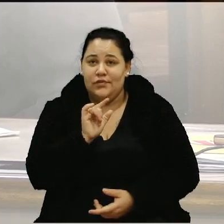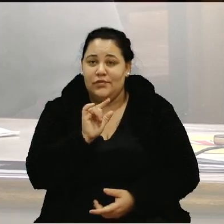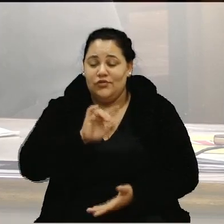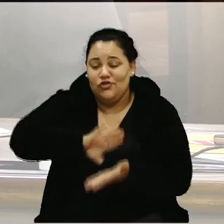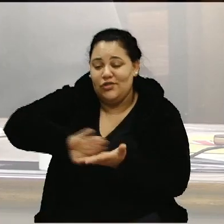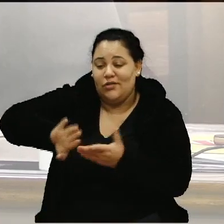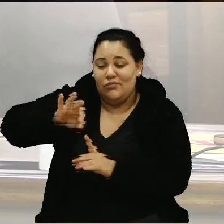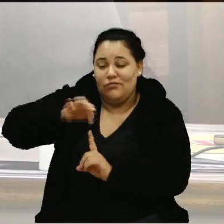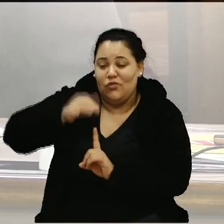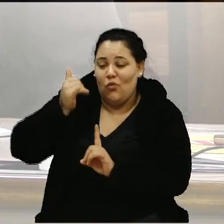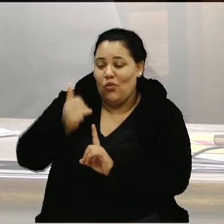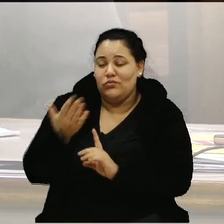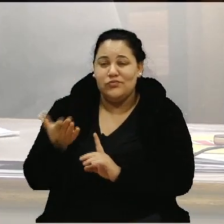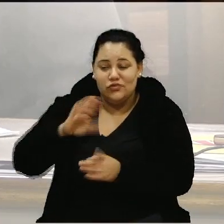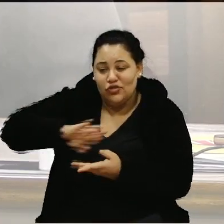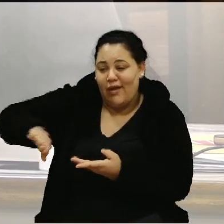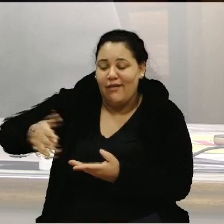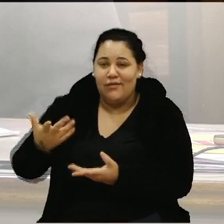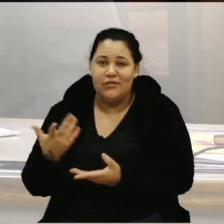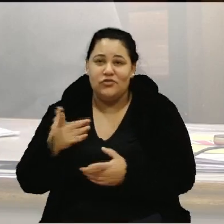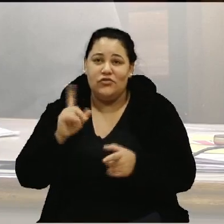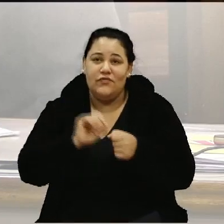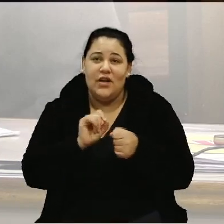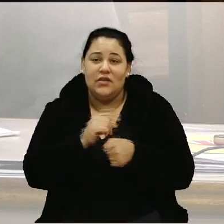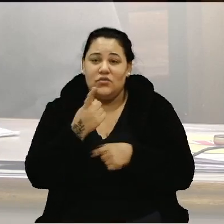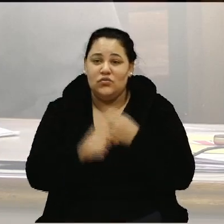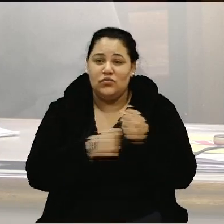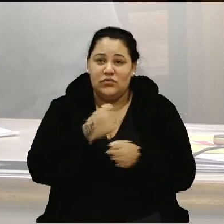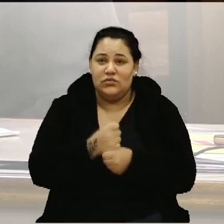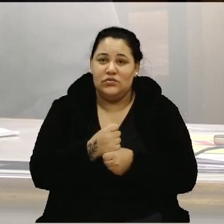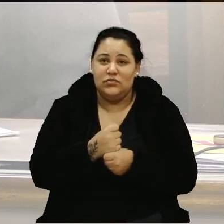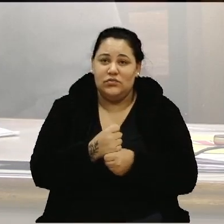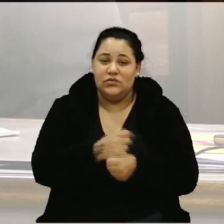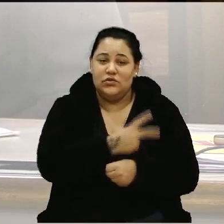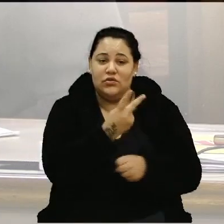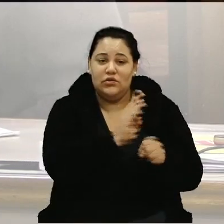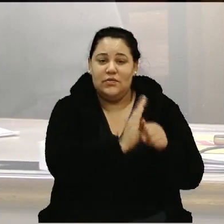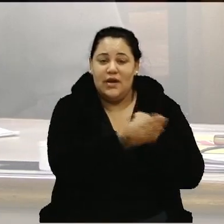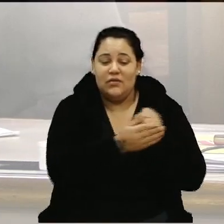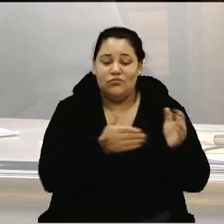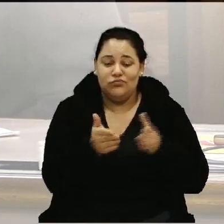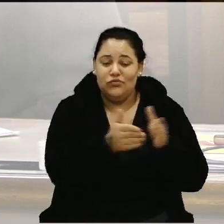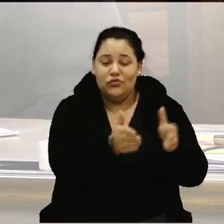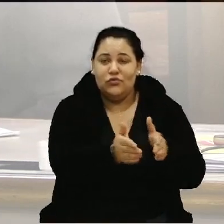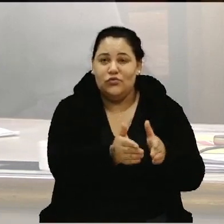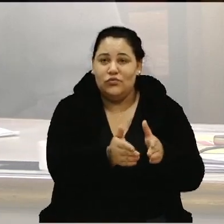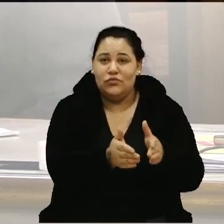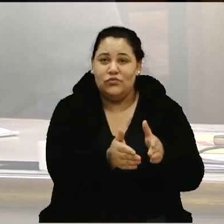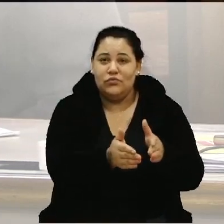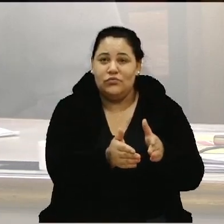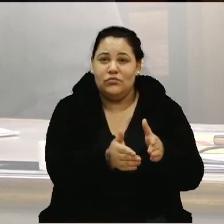ônibus. Já faz um ano que o Cristo Redentor e o Panassolo mudaram a rota, então as